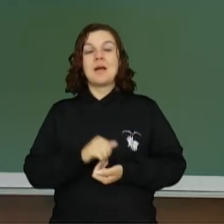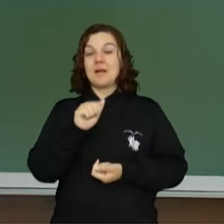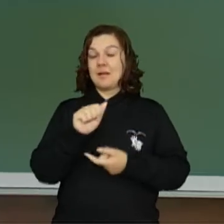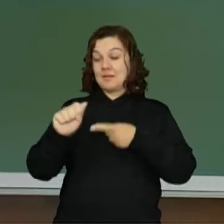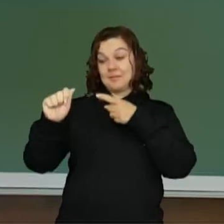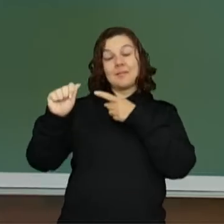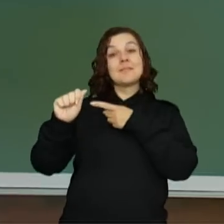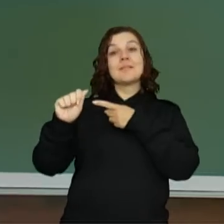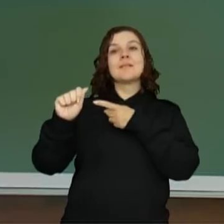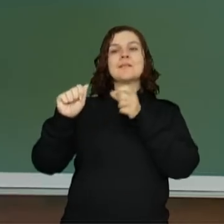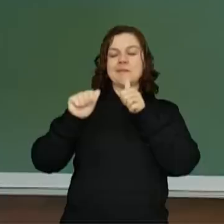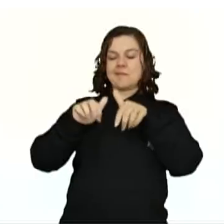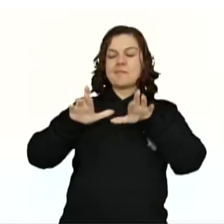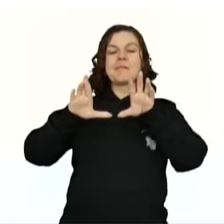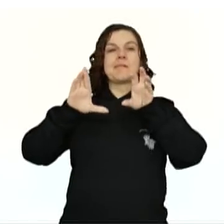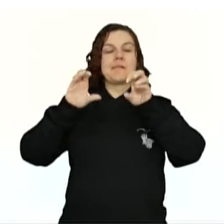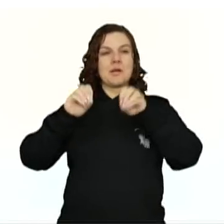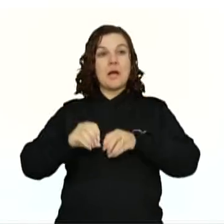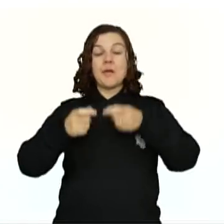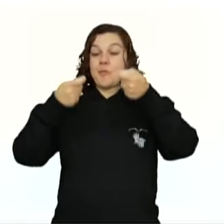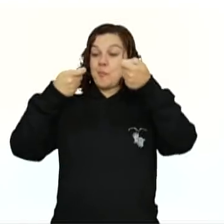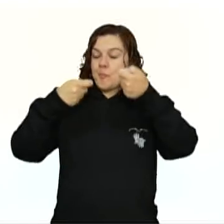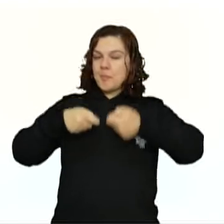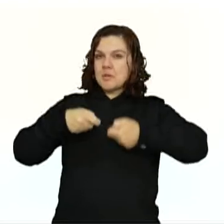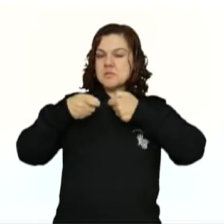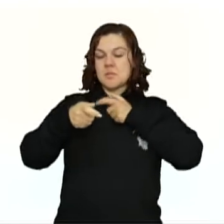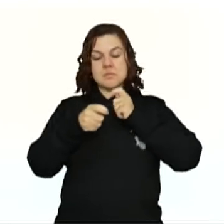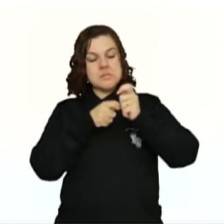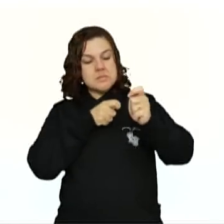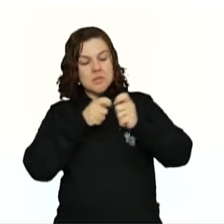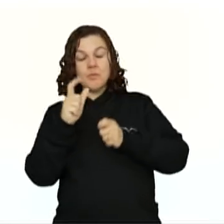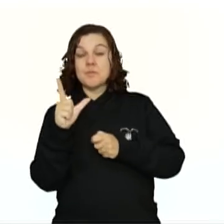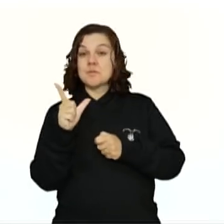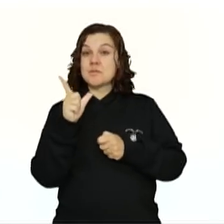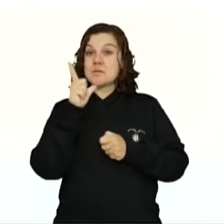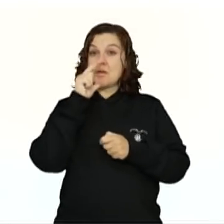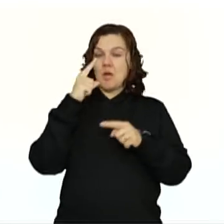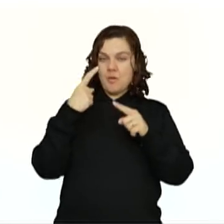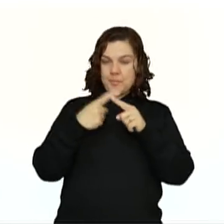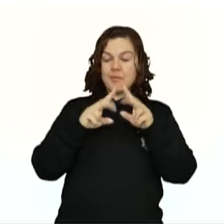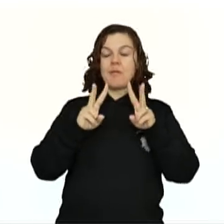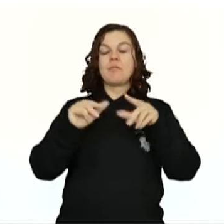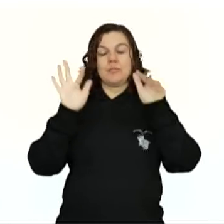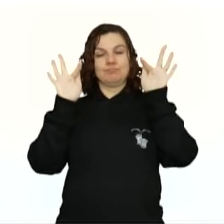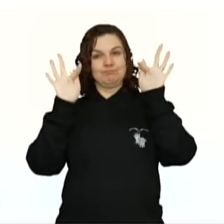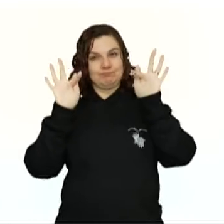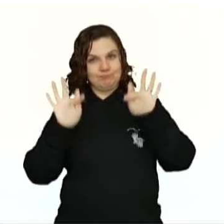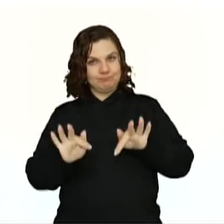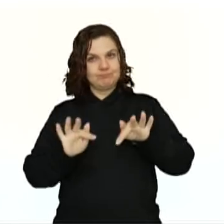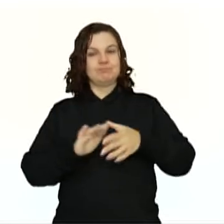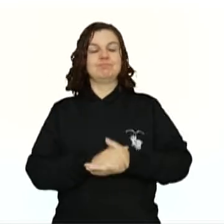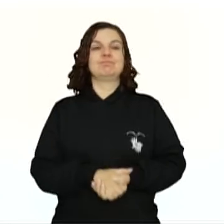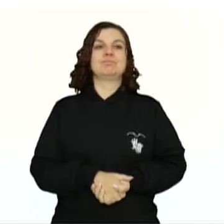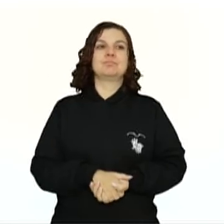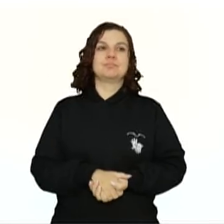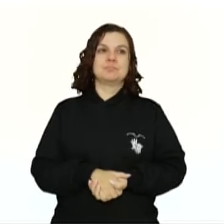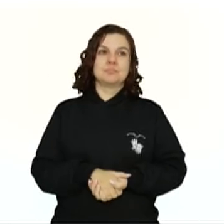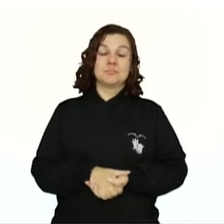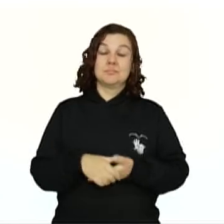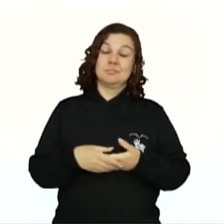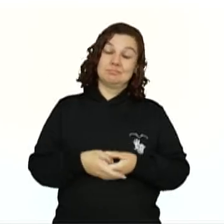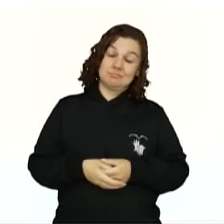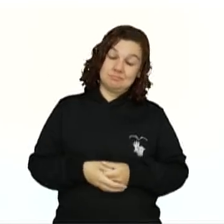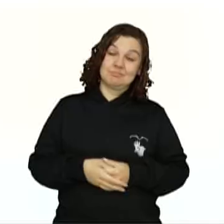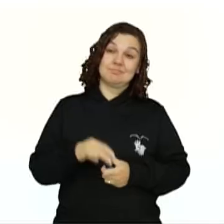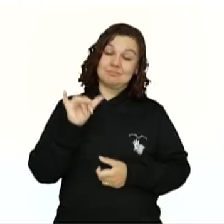Letra A, claro. Precisamos economizar água, pois ela vai acabar. Puxa